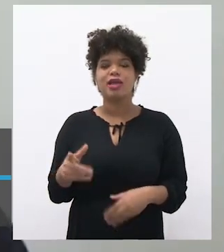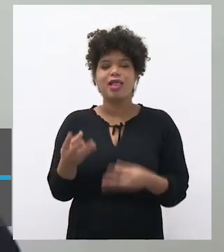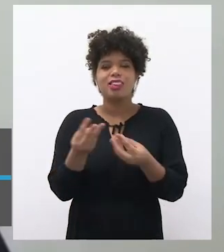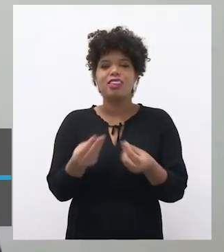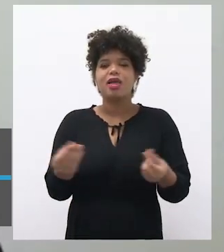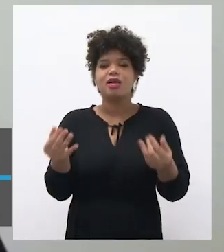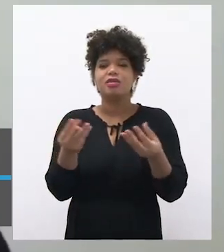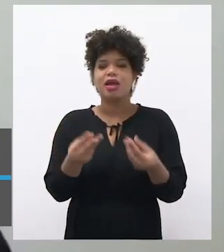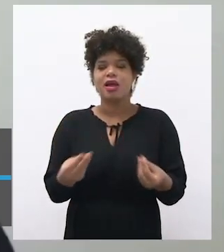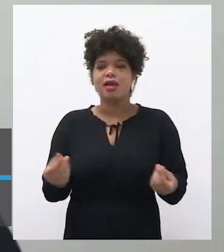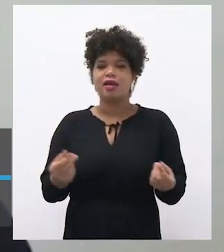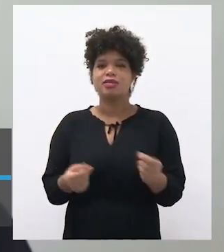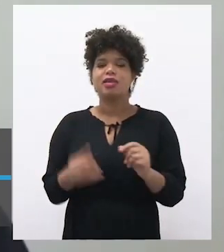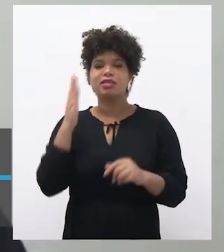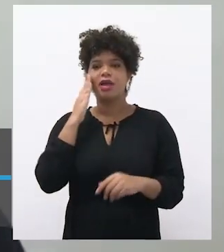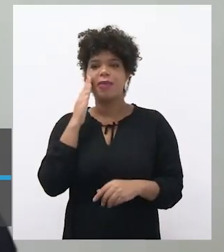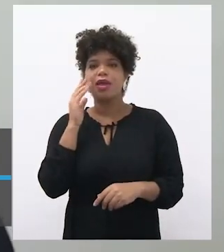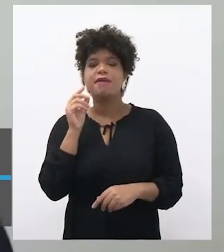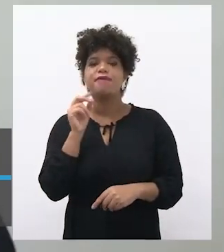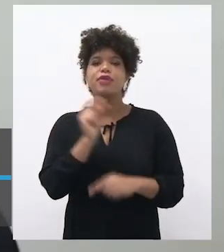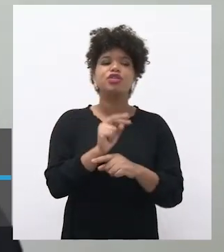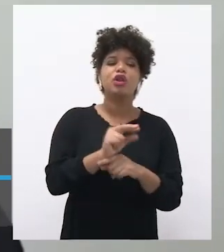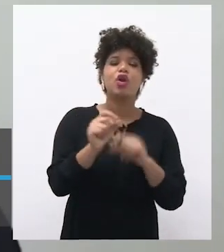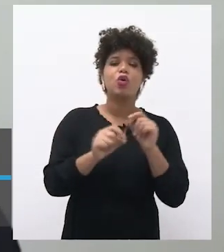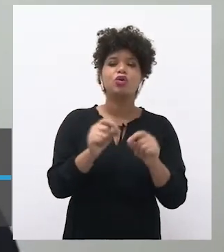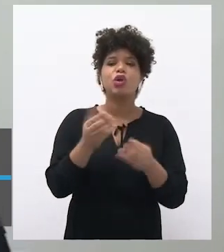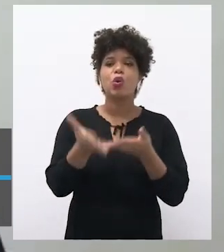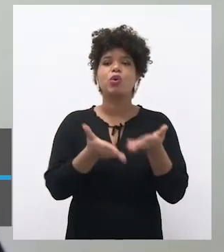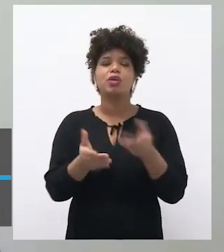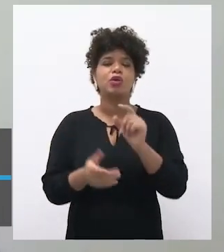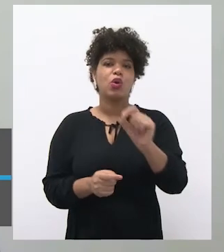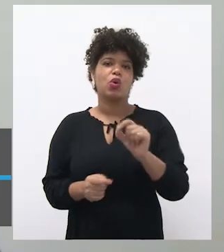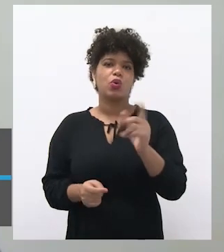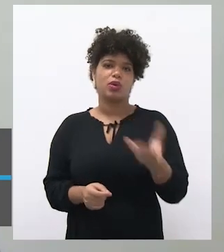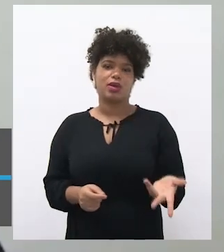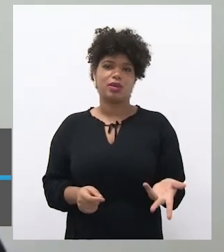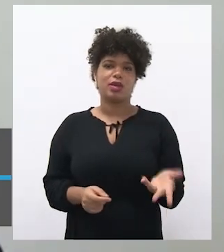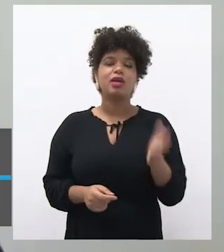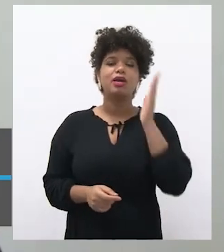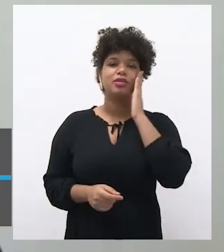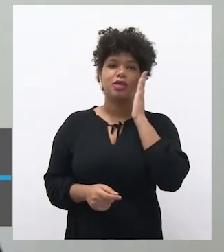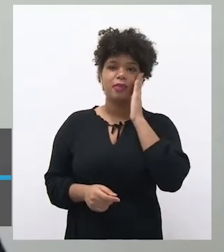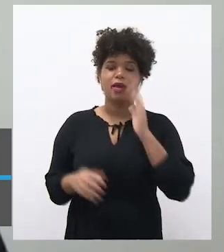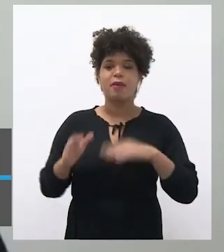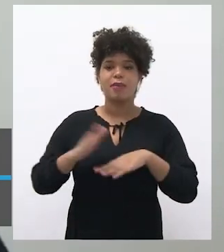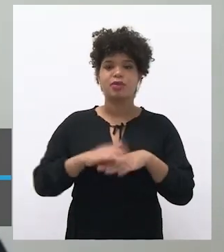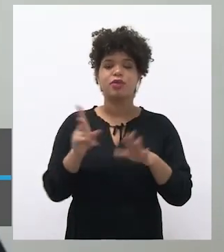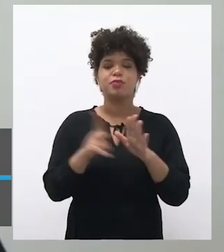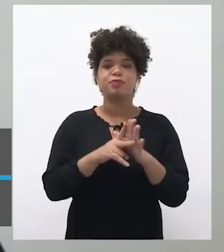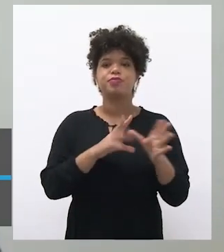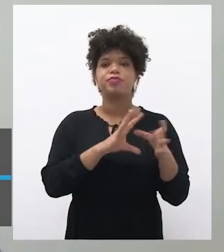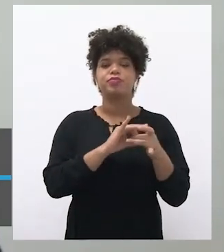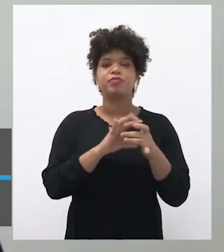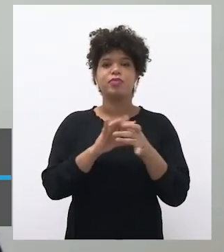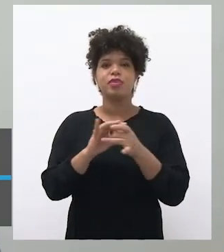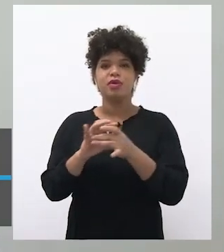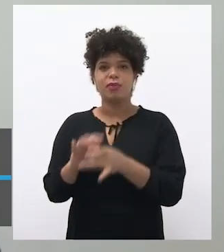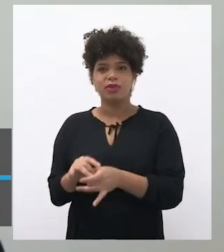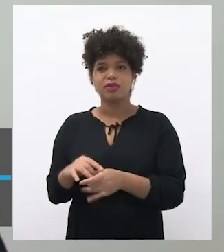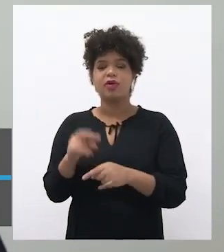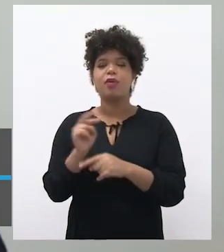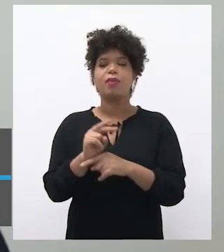algumas penas específicas e restritivas de direito, né, como a proibição de penas de doação de cestas básicas ou de doação